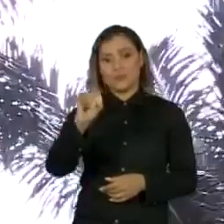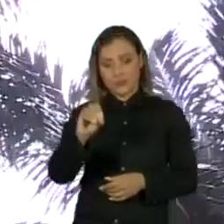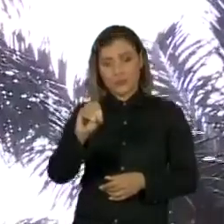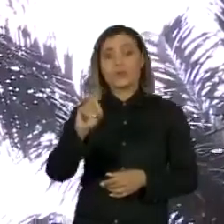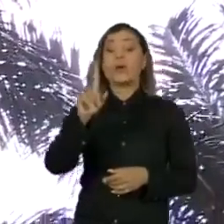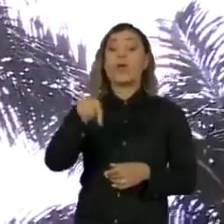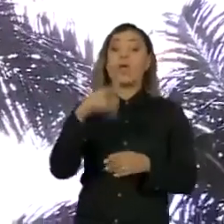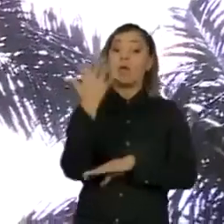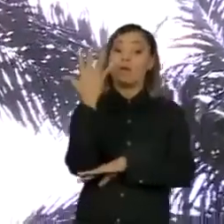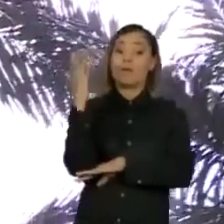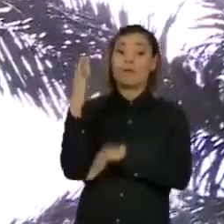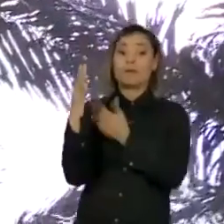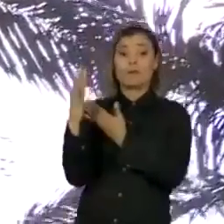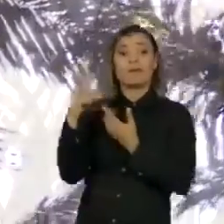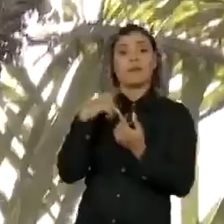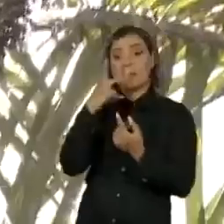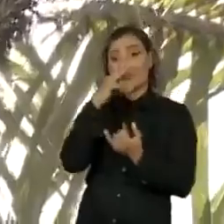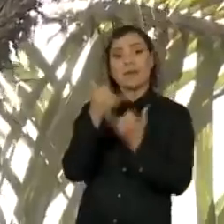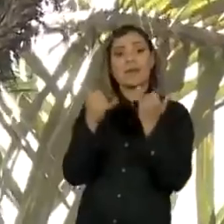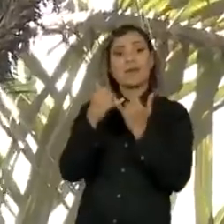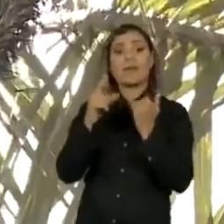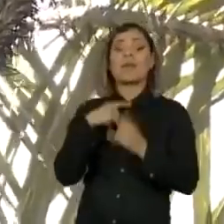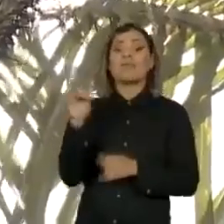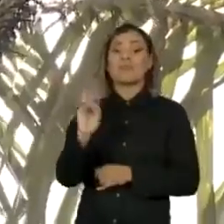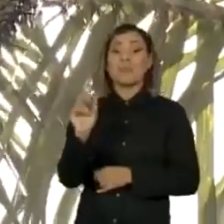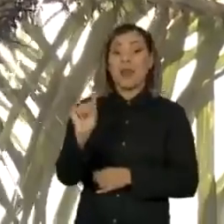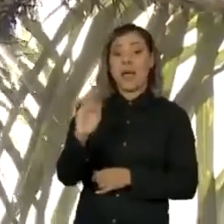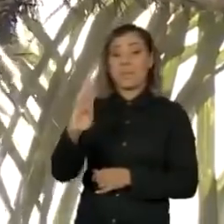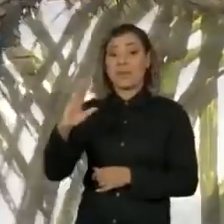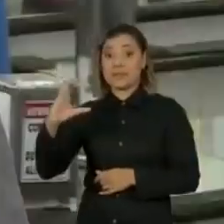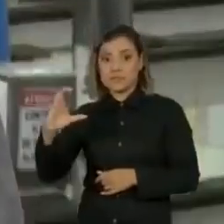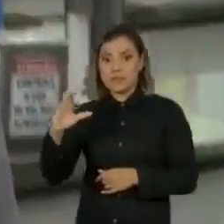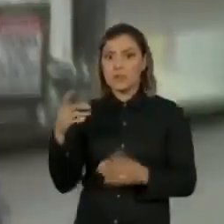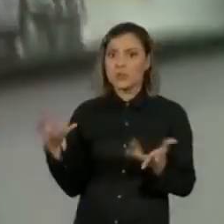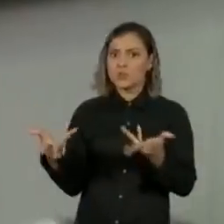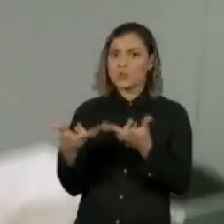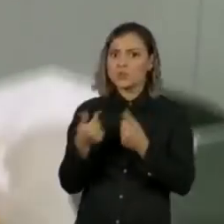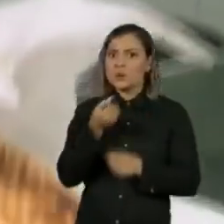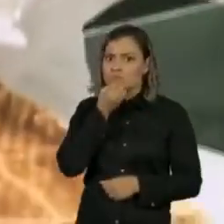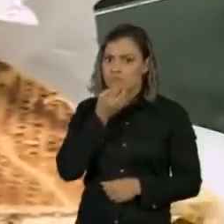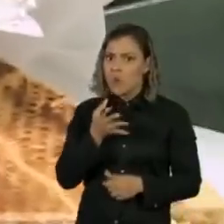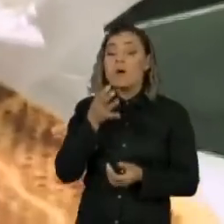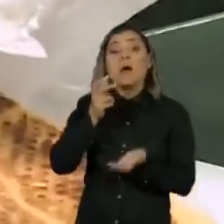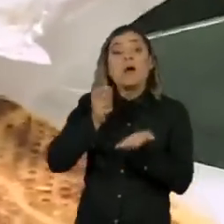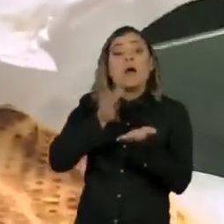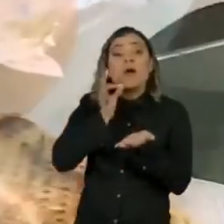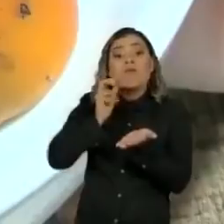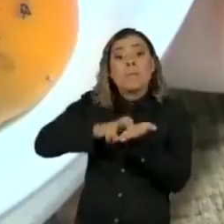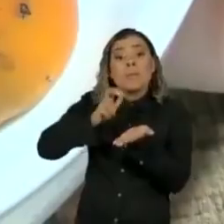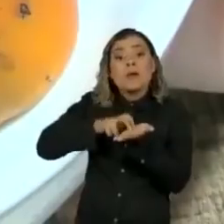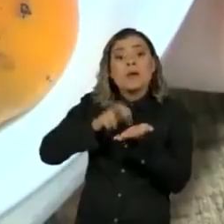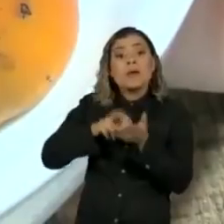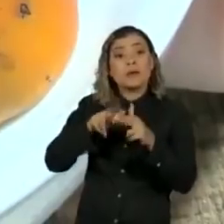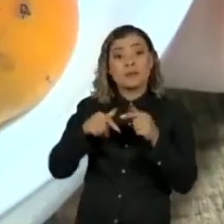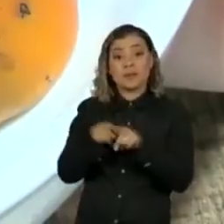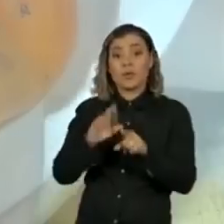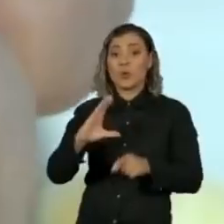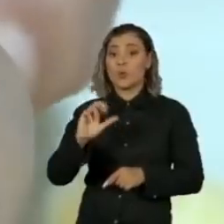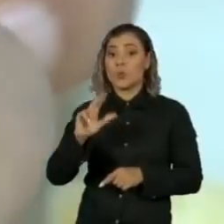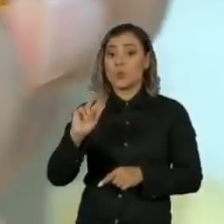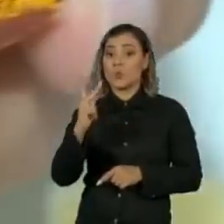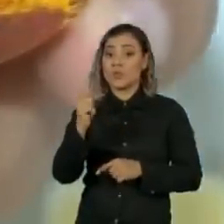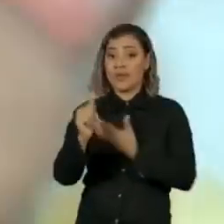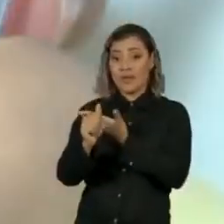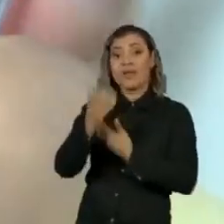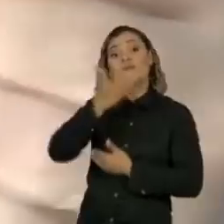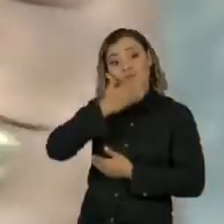palmeira amazônica, rica em vitaminas A, B e C. É tão consumida no café da manhã quanto a pupunha, que não pode